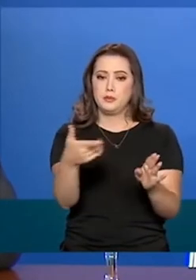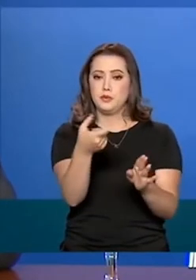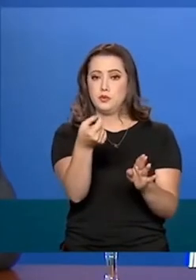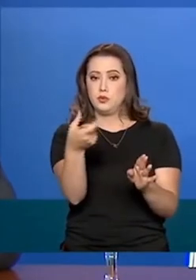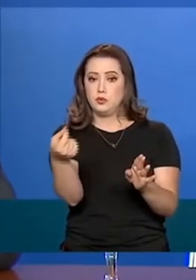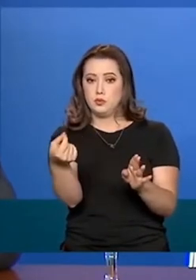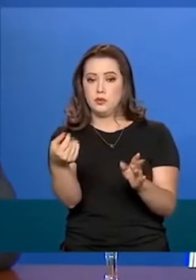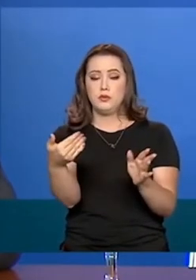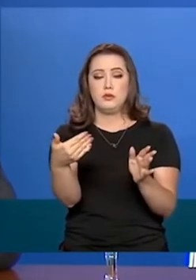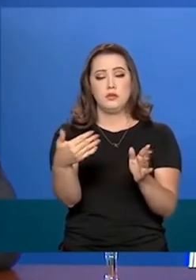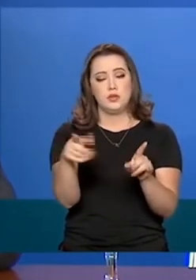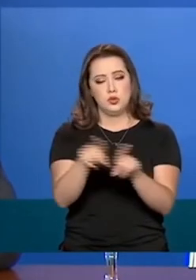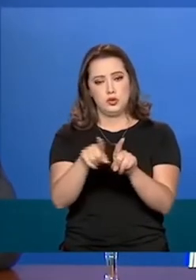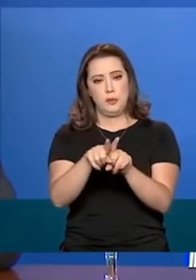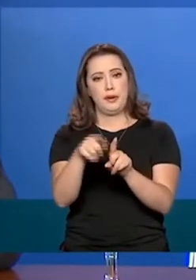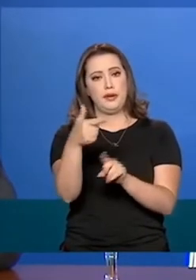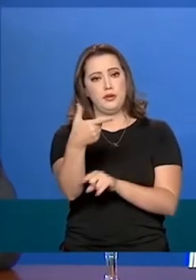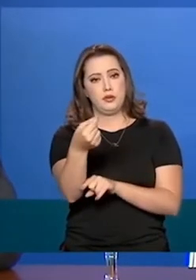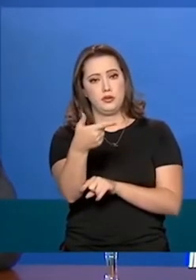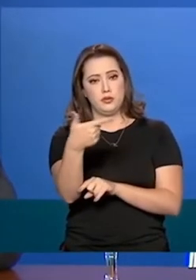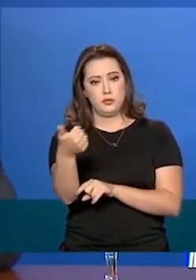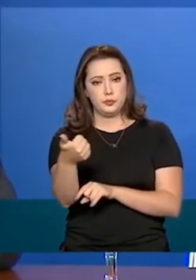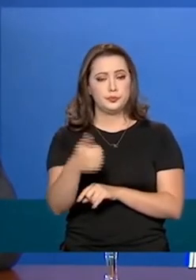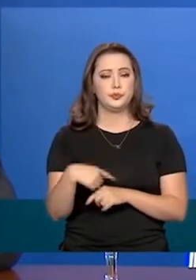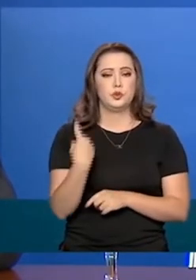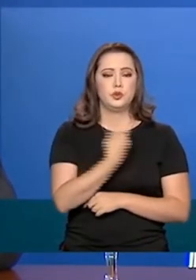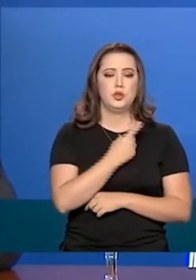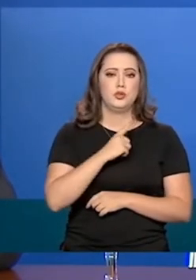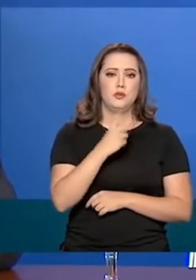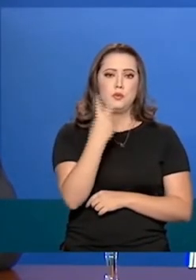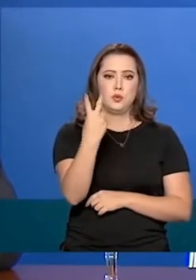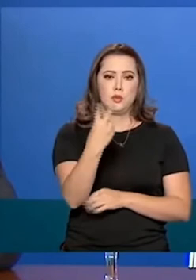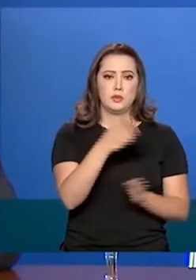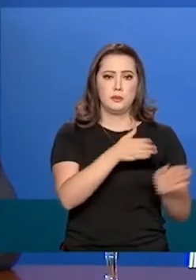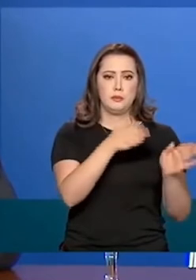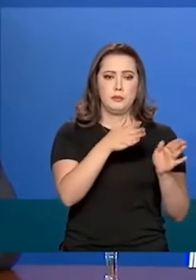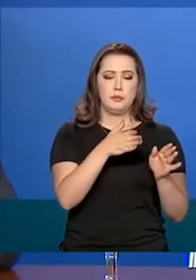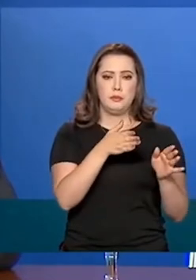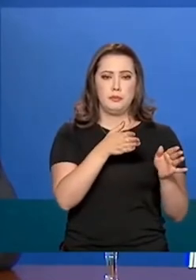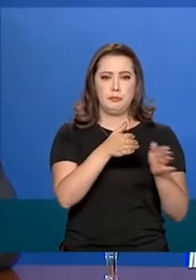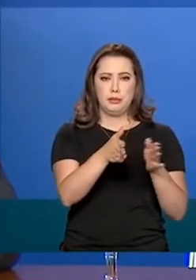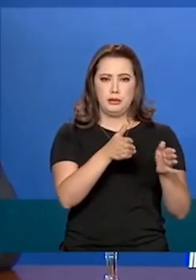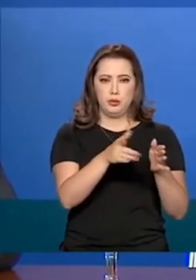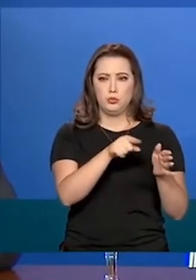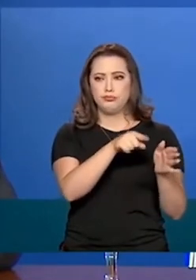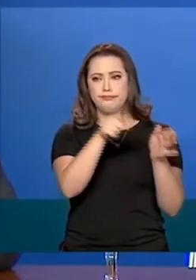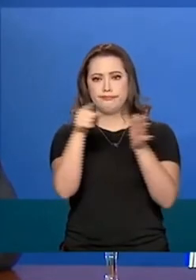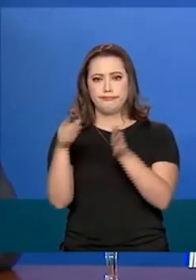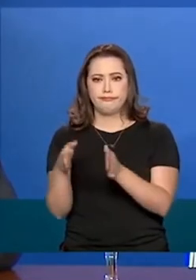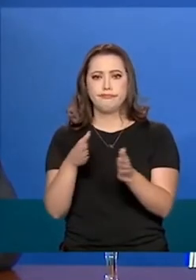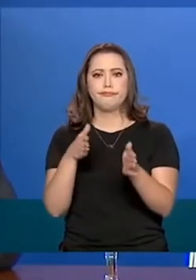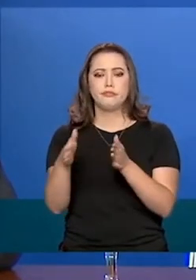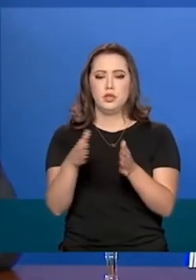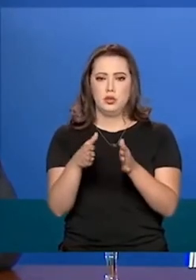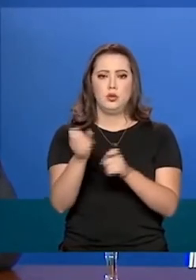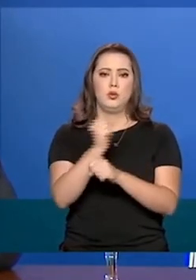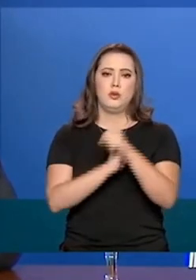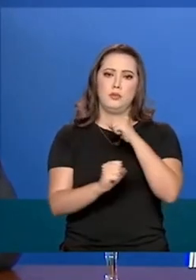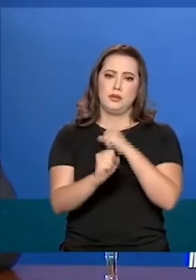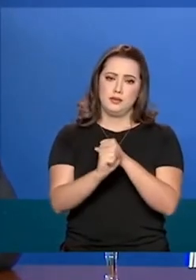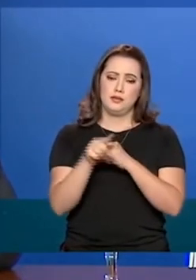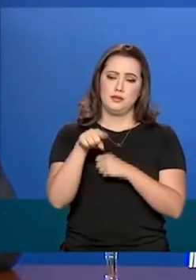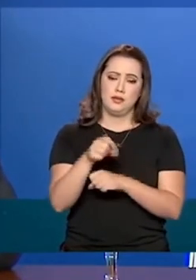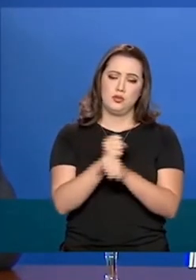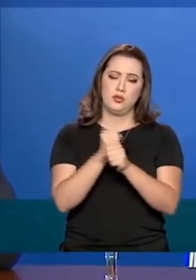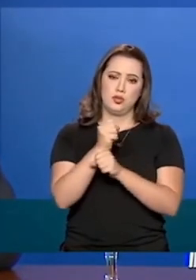e 2021. Tivemos duas etapas do auxílio no ano passado. Esse ano, o auxílio voltou a